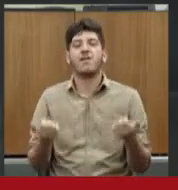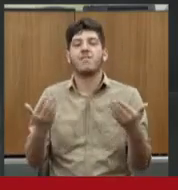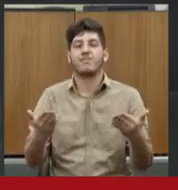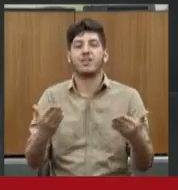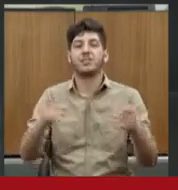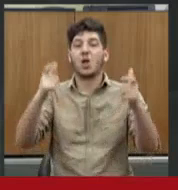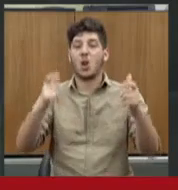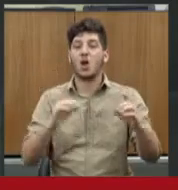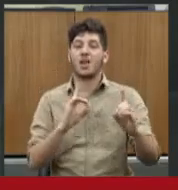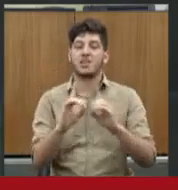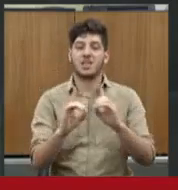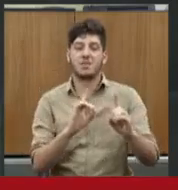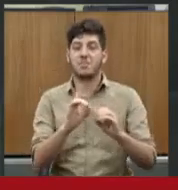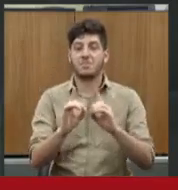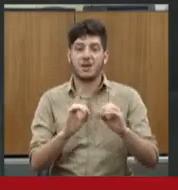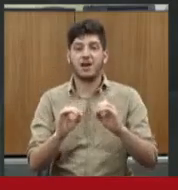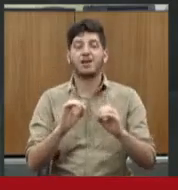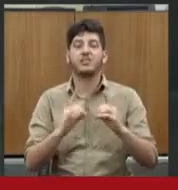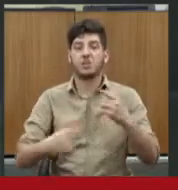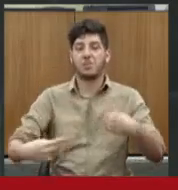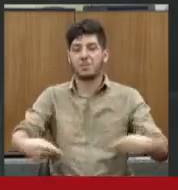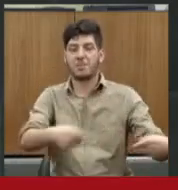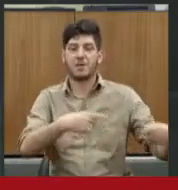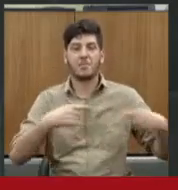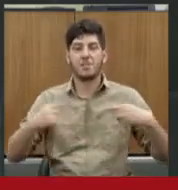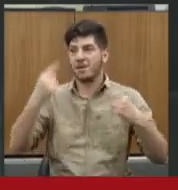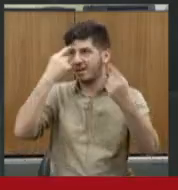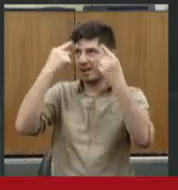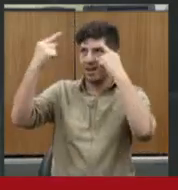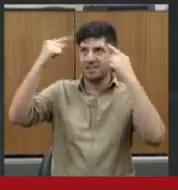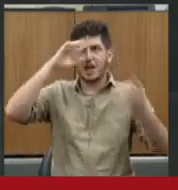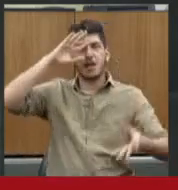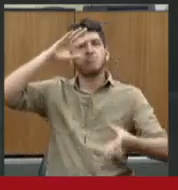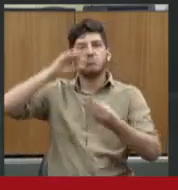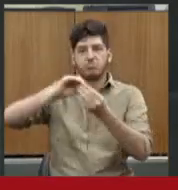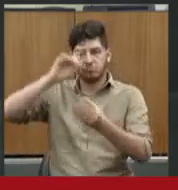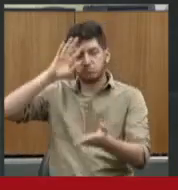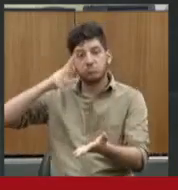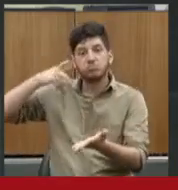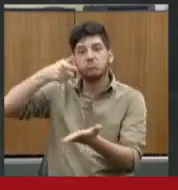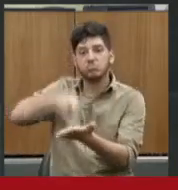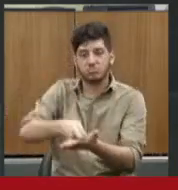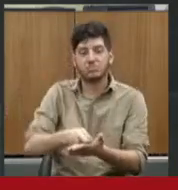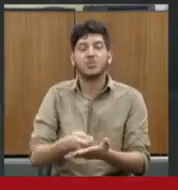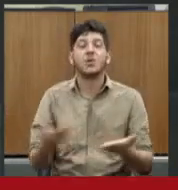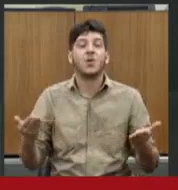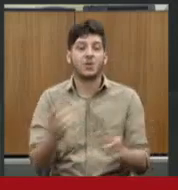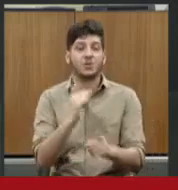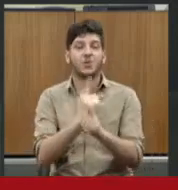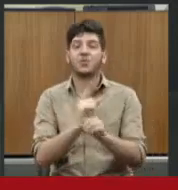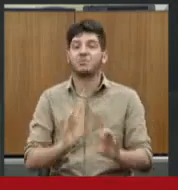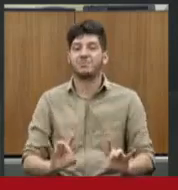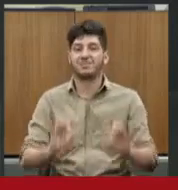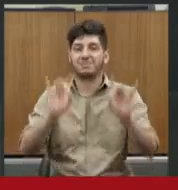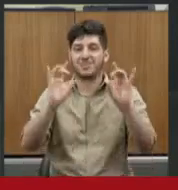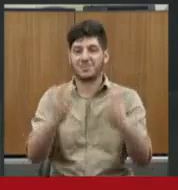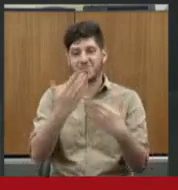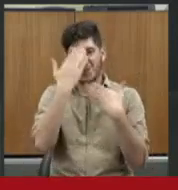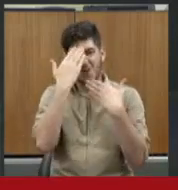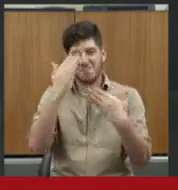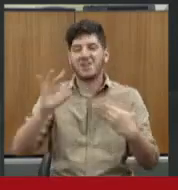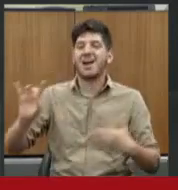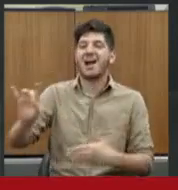debate, à diversidade de ideias e à busca de consenso. Nesse encontro mais que especial, agradecemos a cada